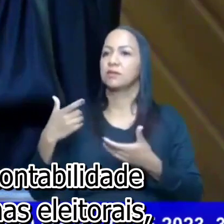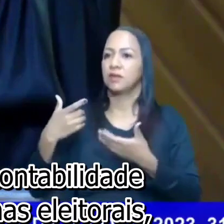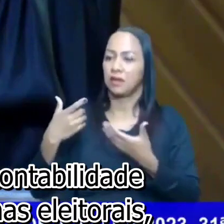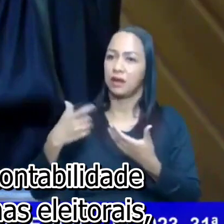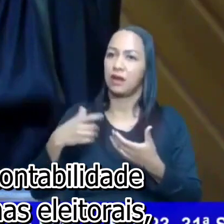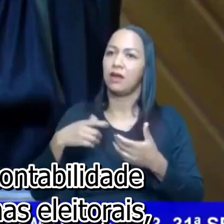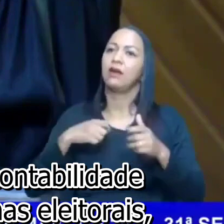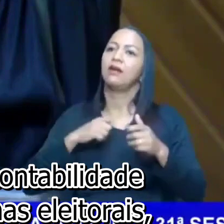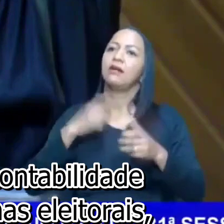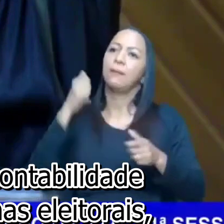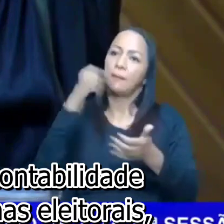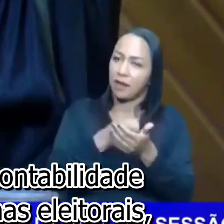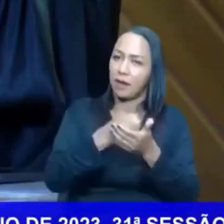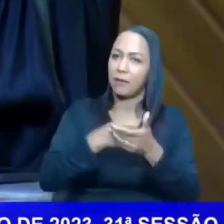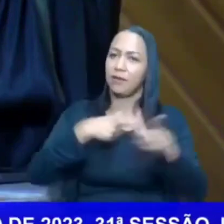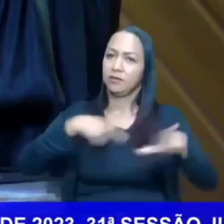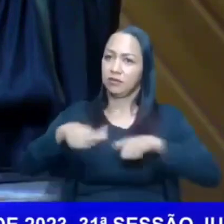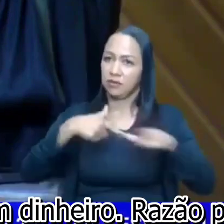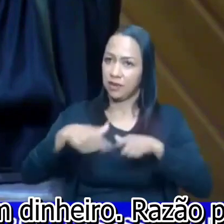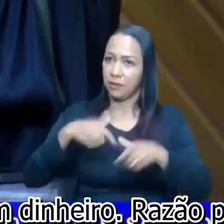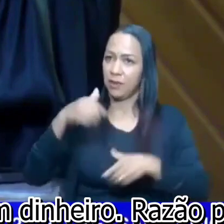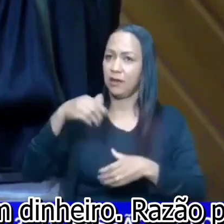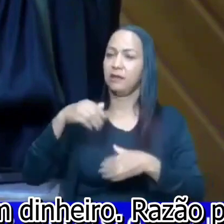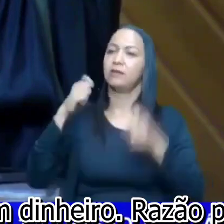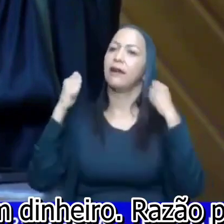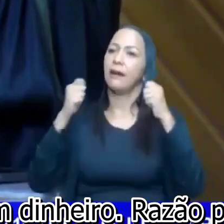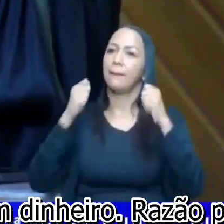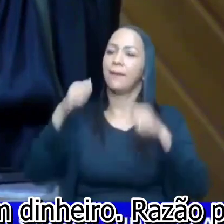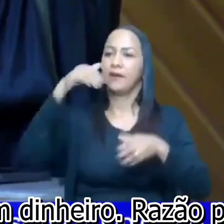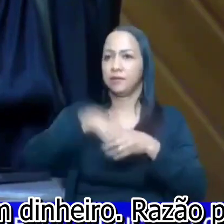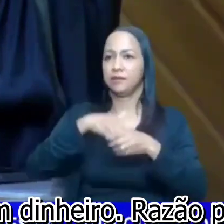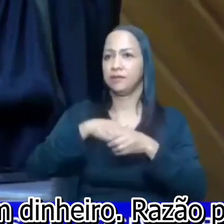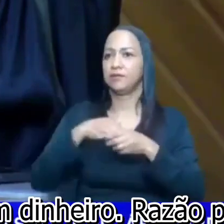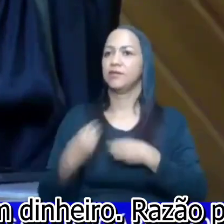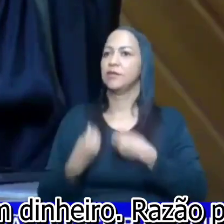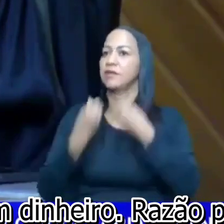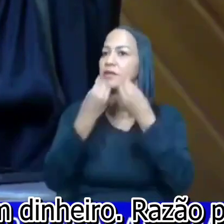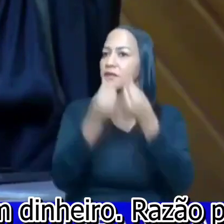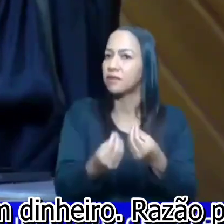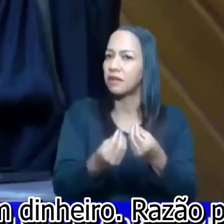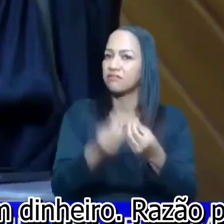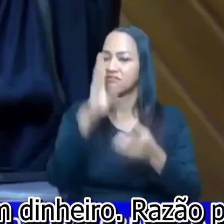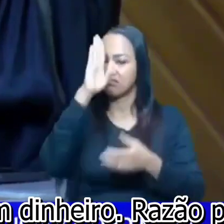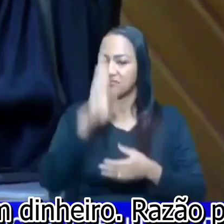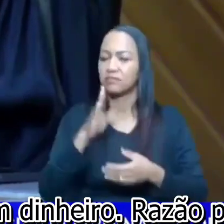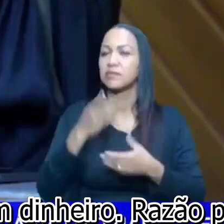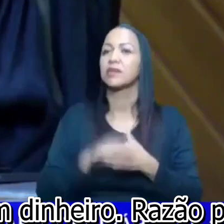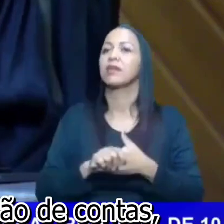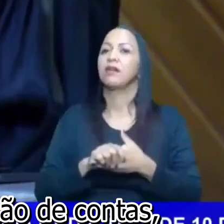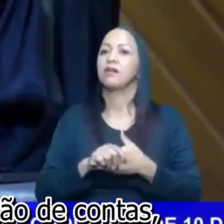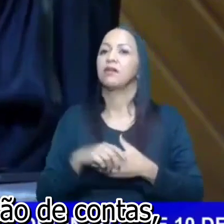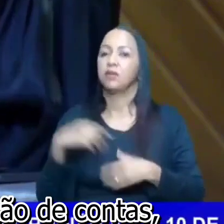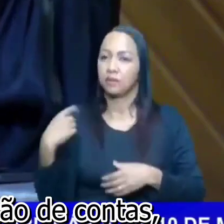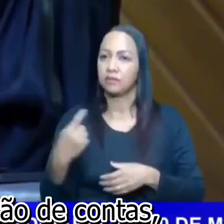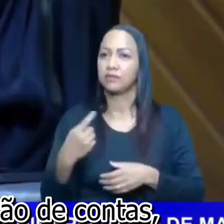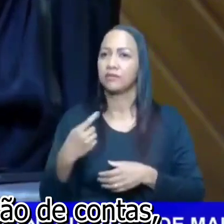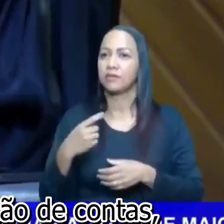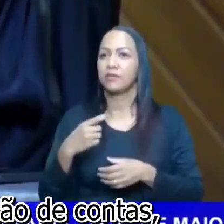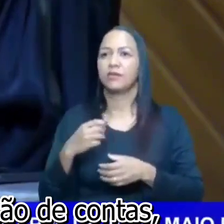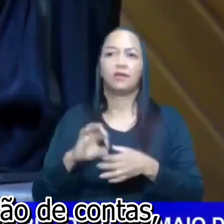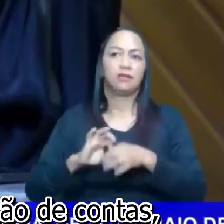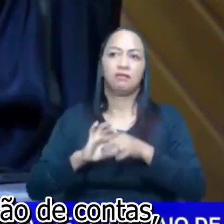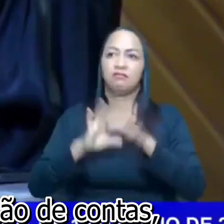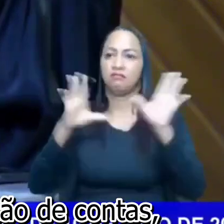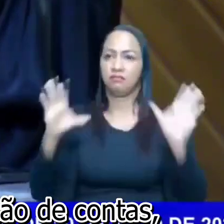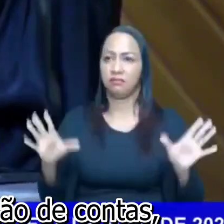em campanhas eleitorais não mais constituem doação de bens e serviços estimáveis em dinheiro, razão pela qual é dispensada a